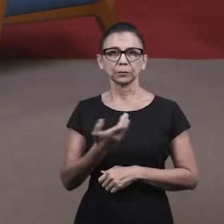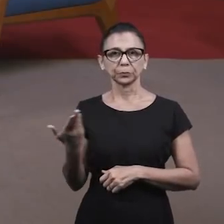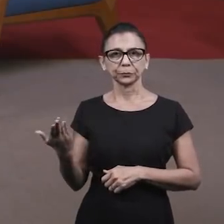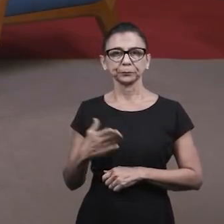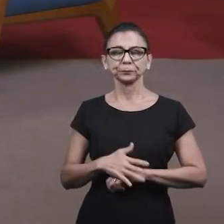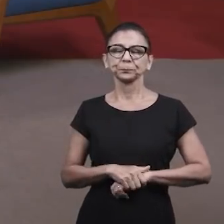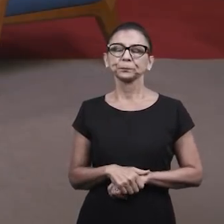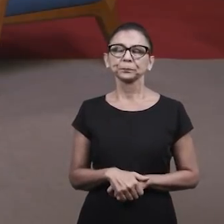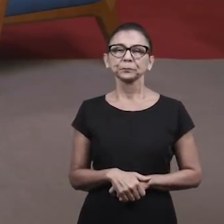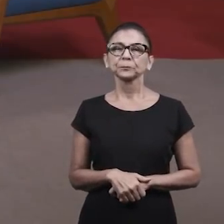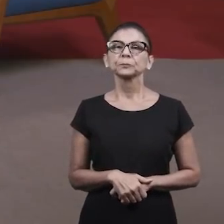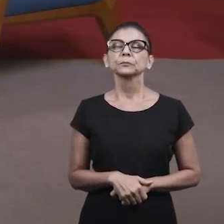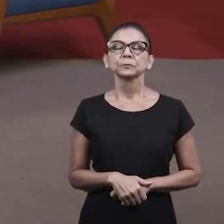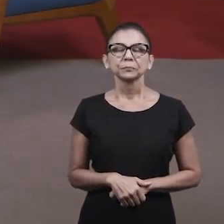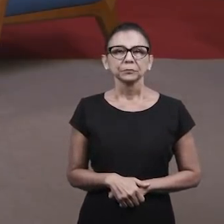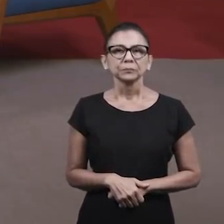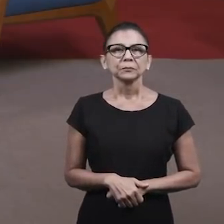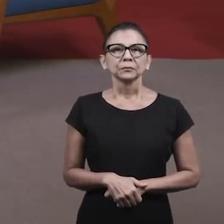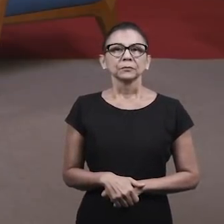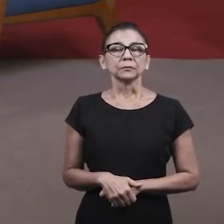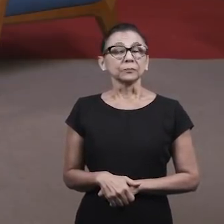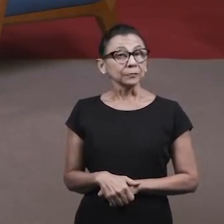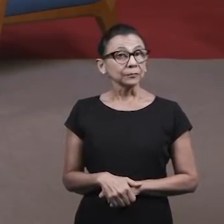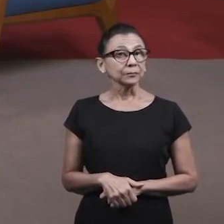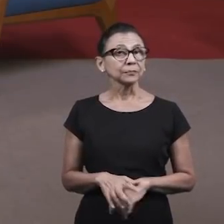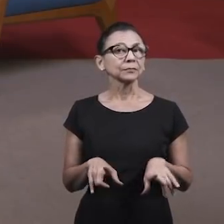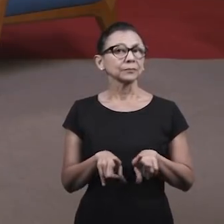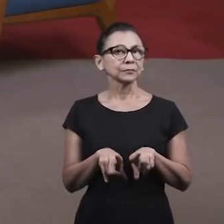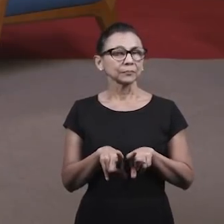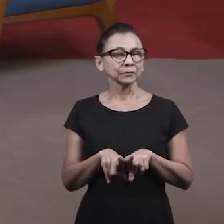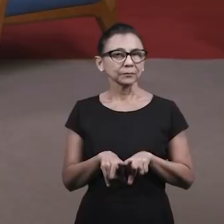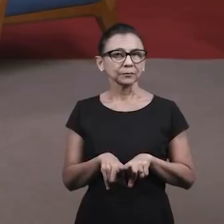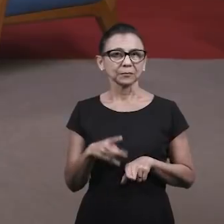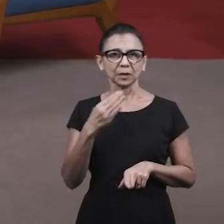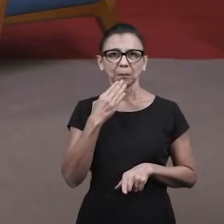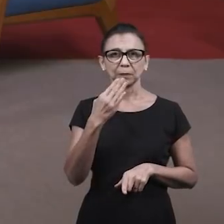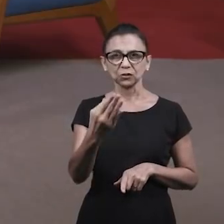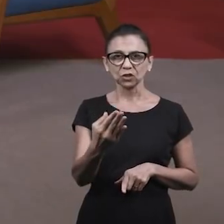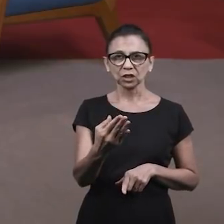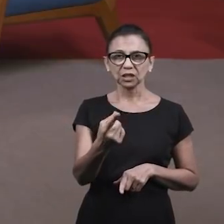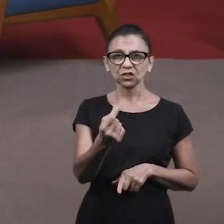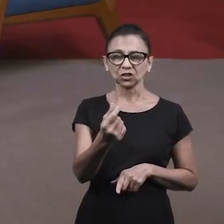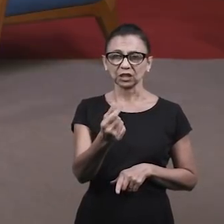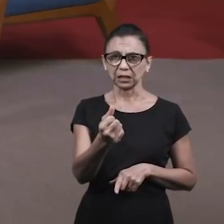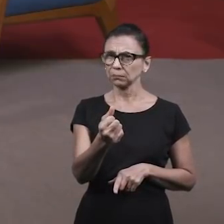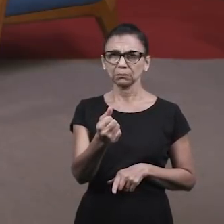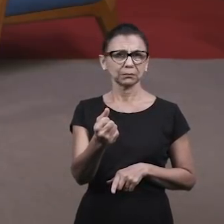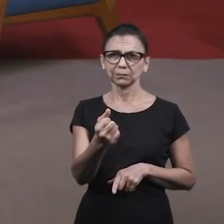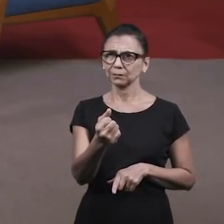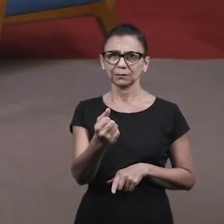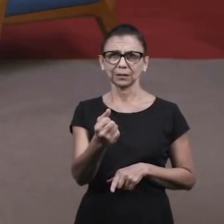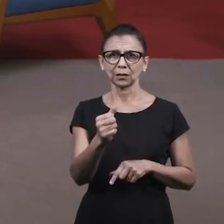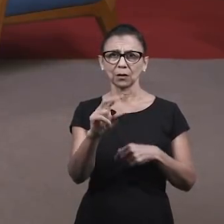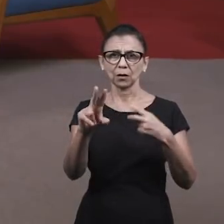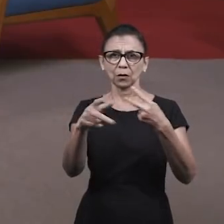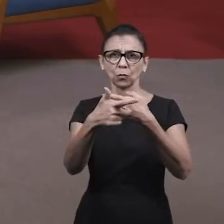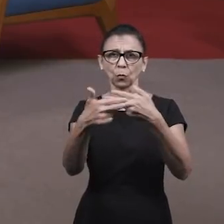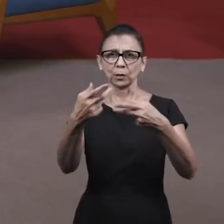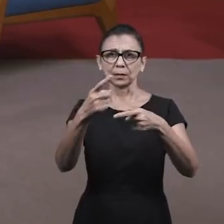Eu quero te convidar a viver uma experiência maravilhosa que dezenas de milhares de pessoas já viveram. Eu quero te